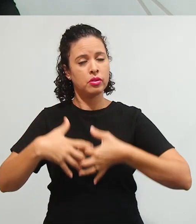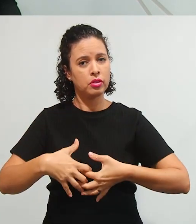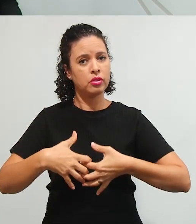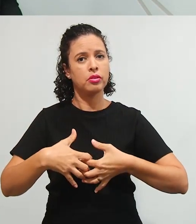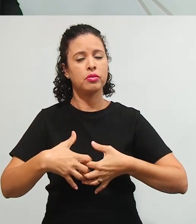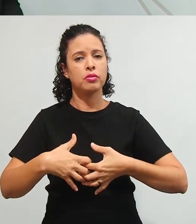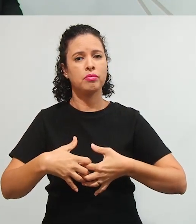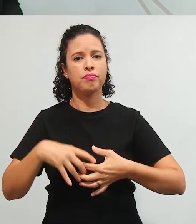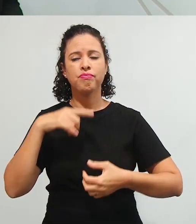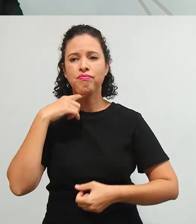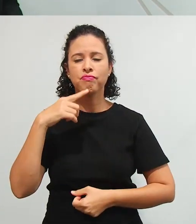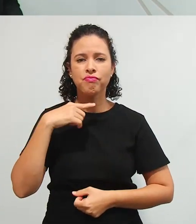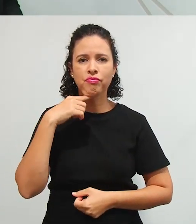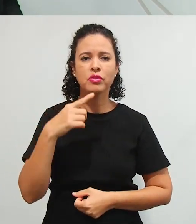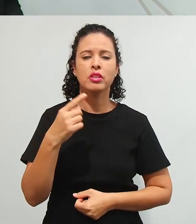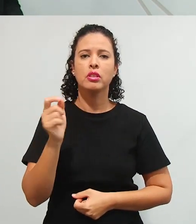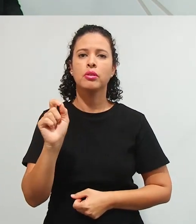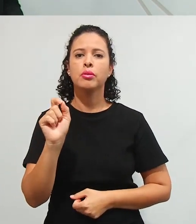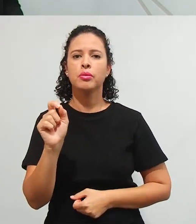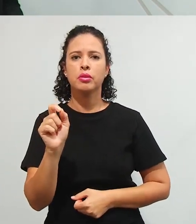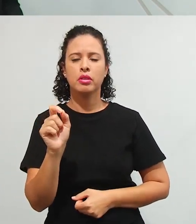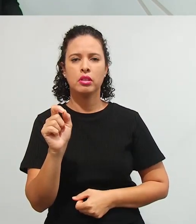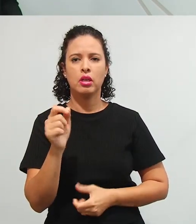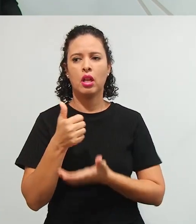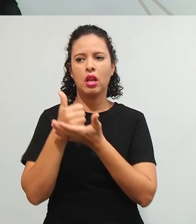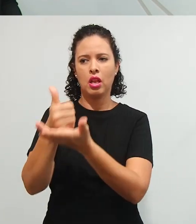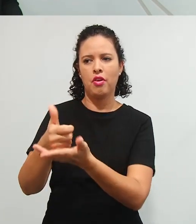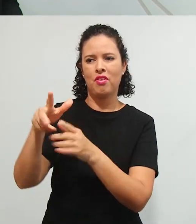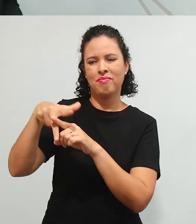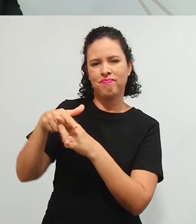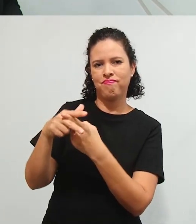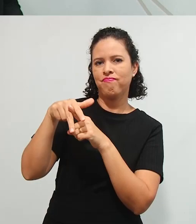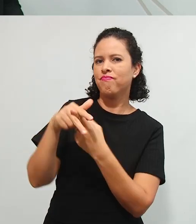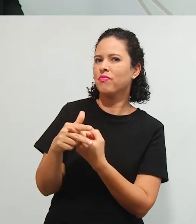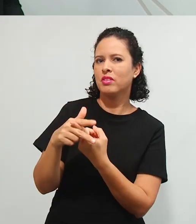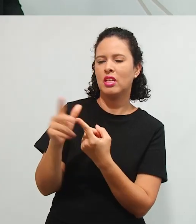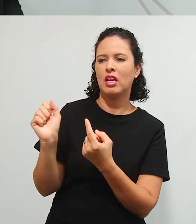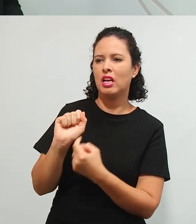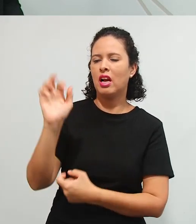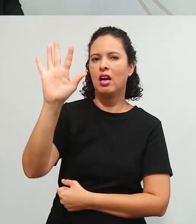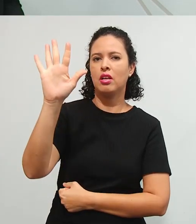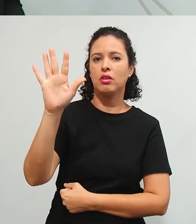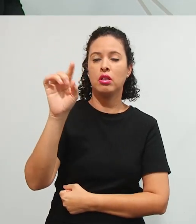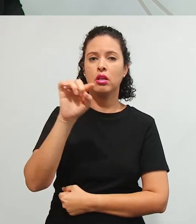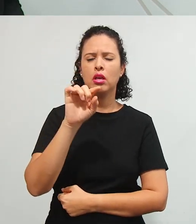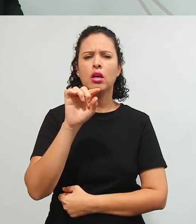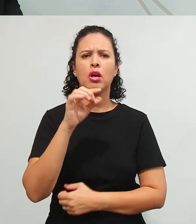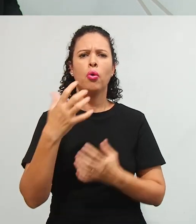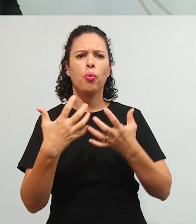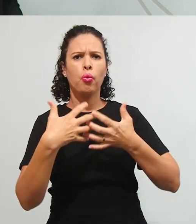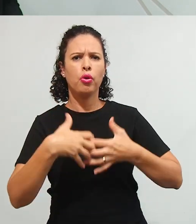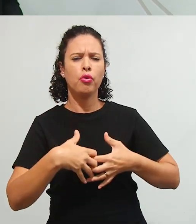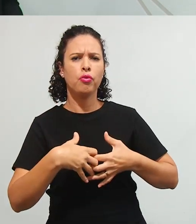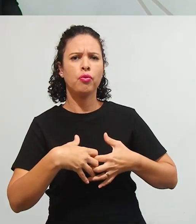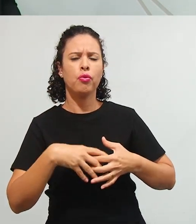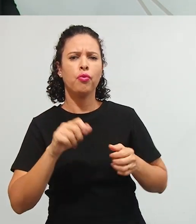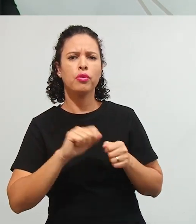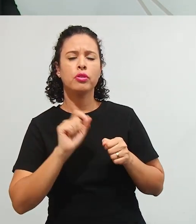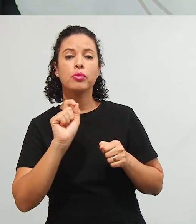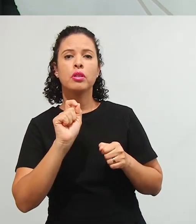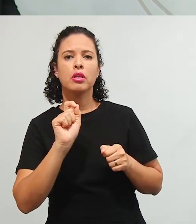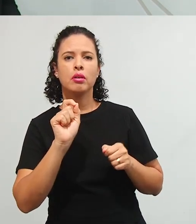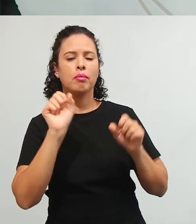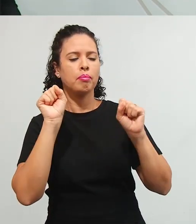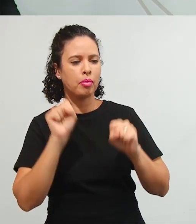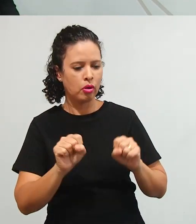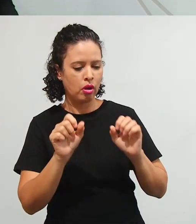instituição e não compensa levar para o conserto. O que acontece? O IFRO pode montar um edital